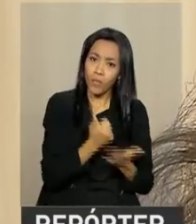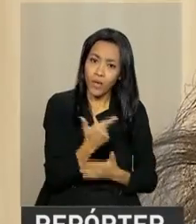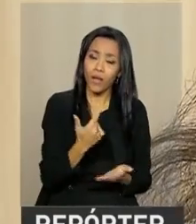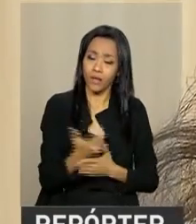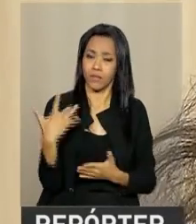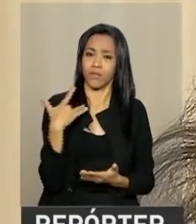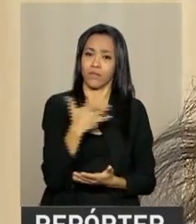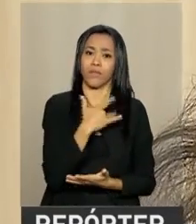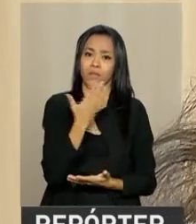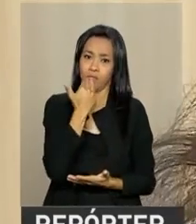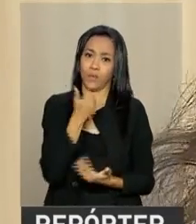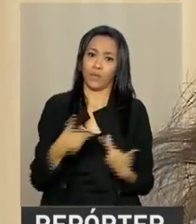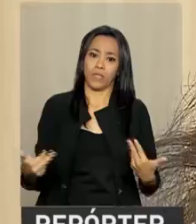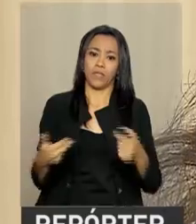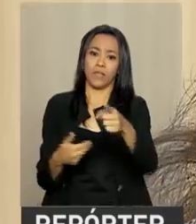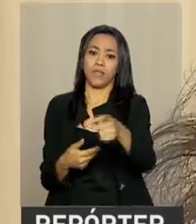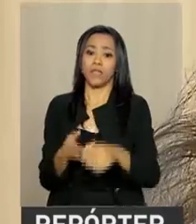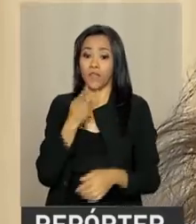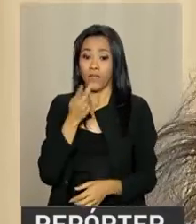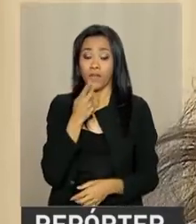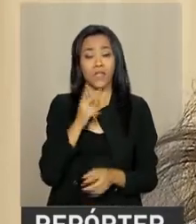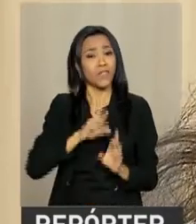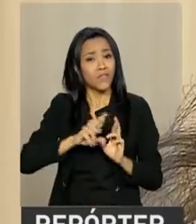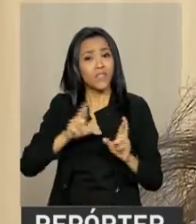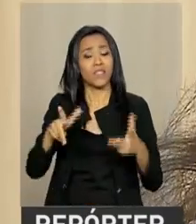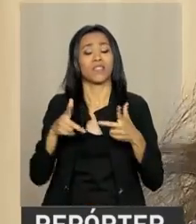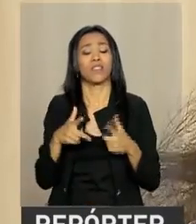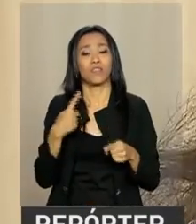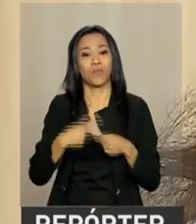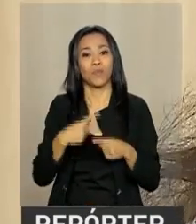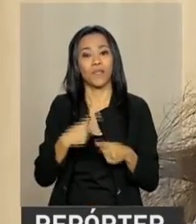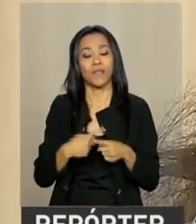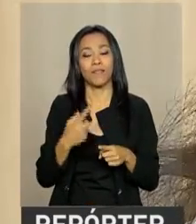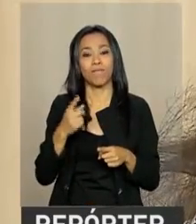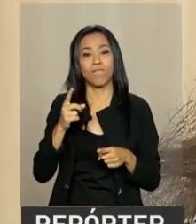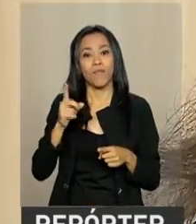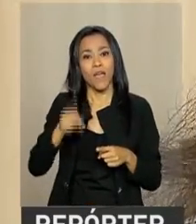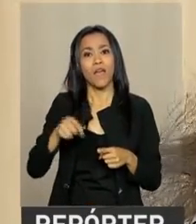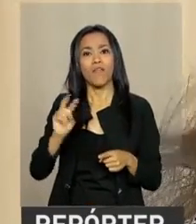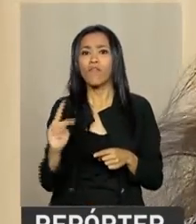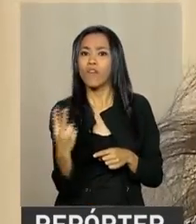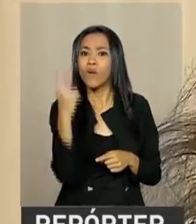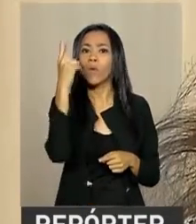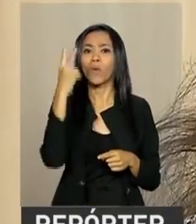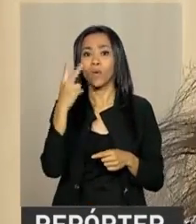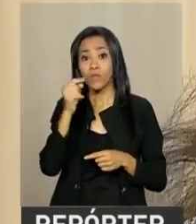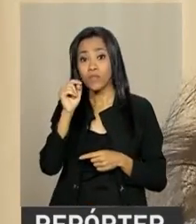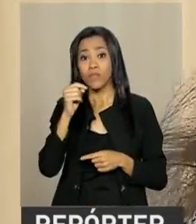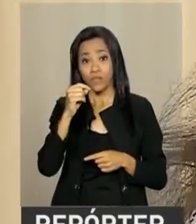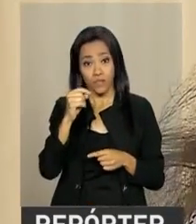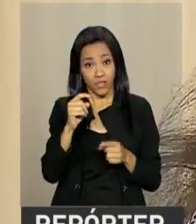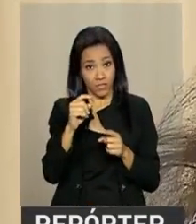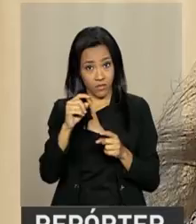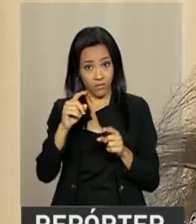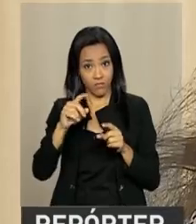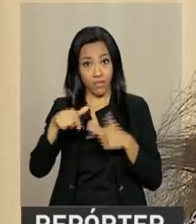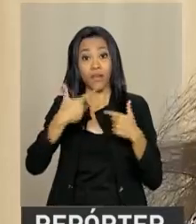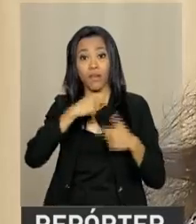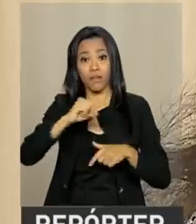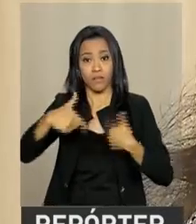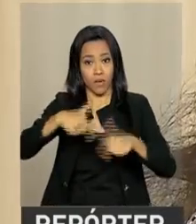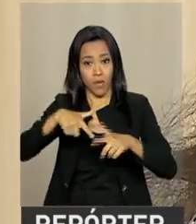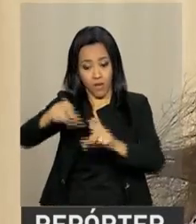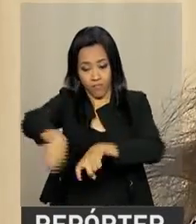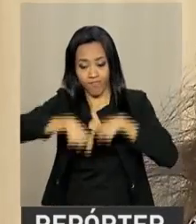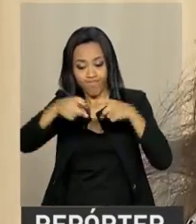super importante, porque é uma outra relação de consumo, uma relação de valorização do agricultor familiar, né? A